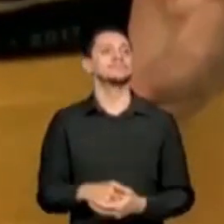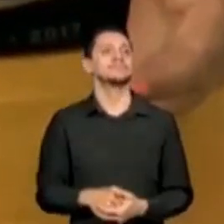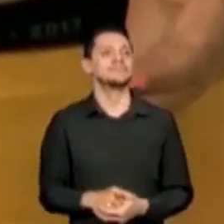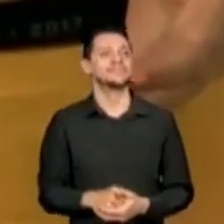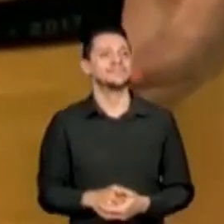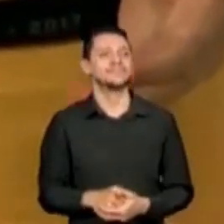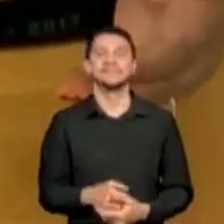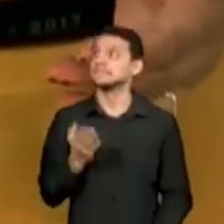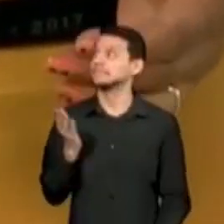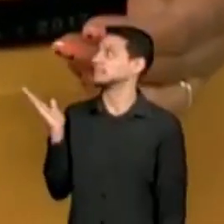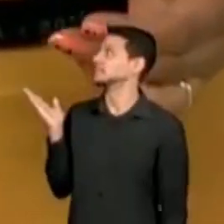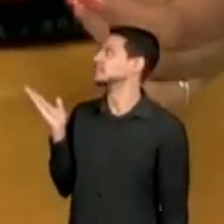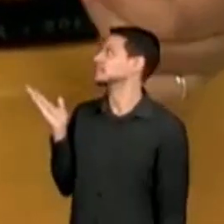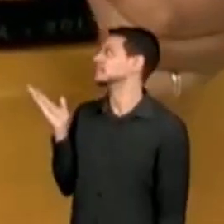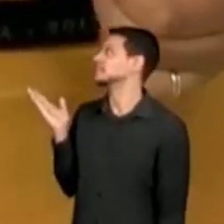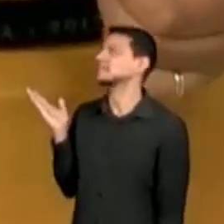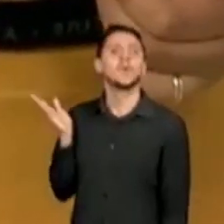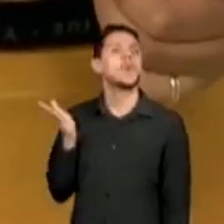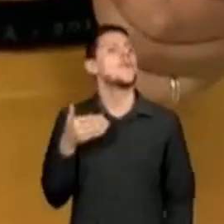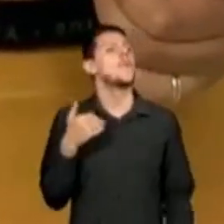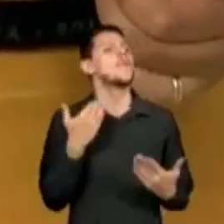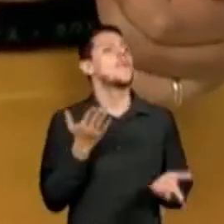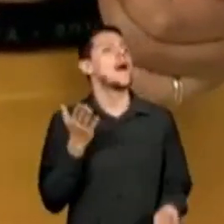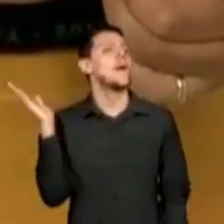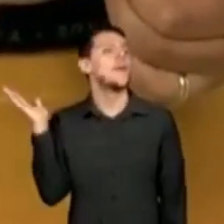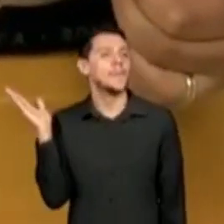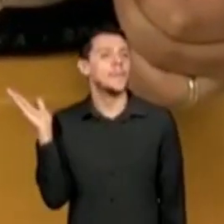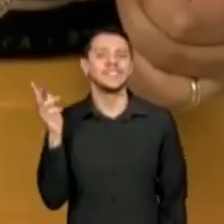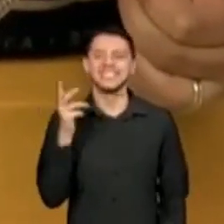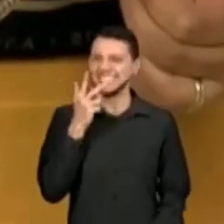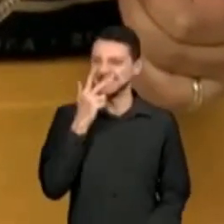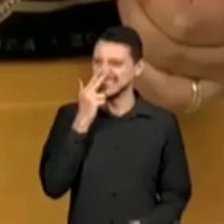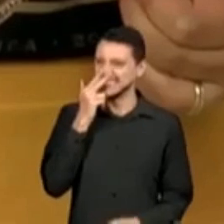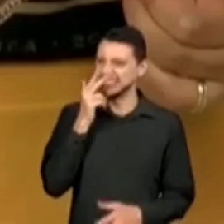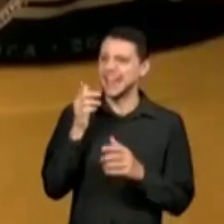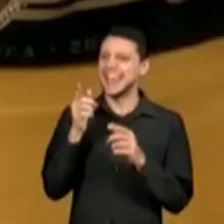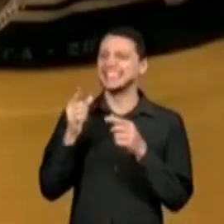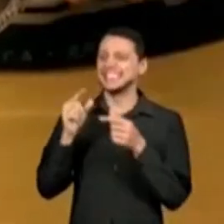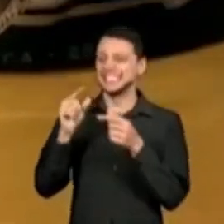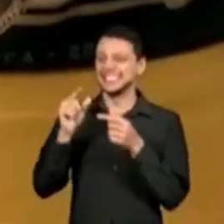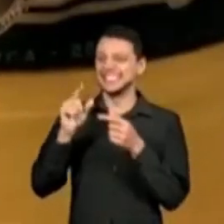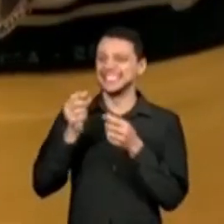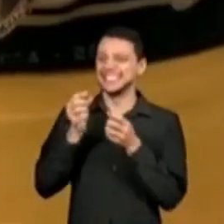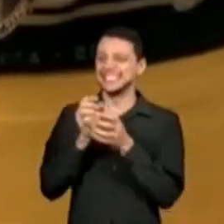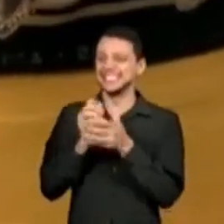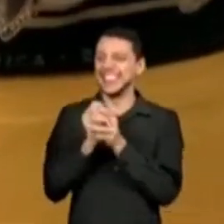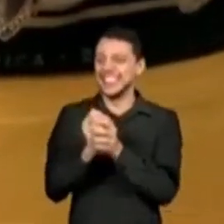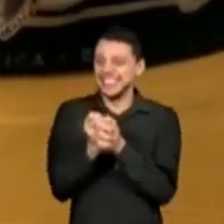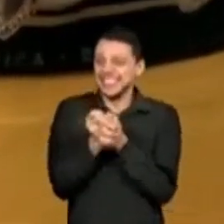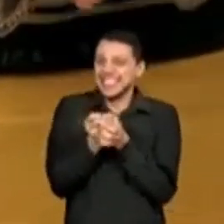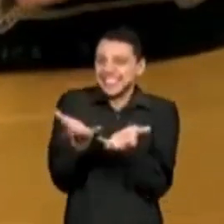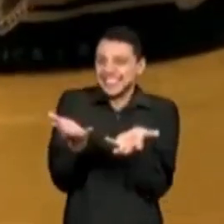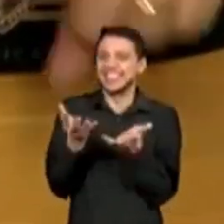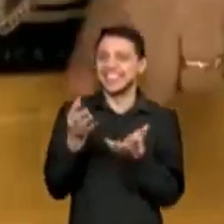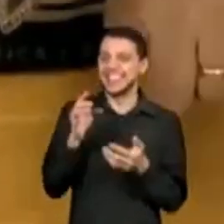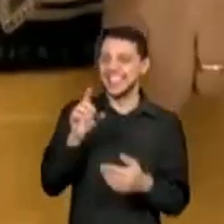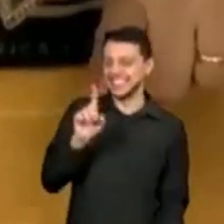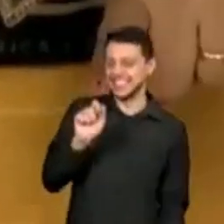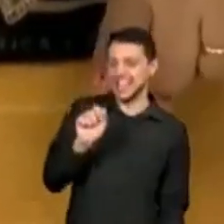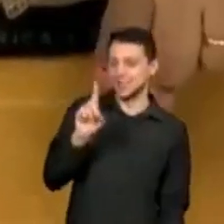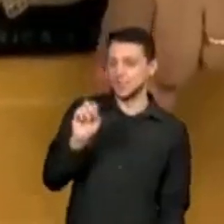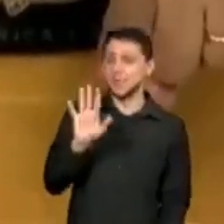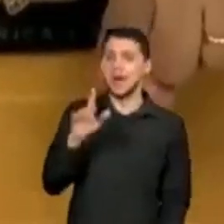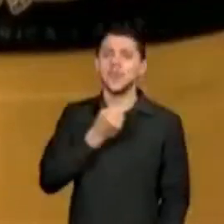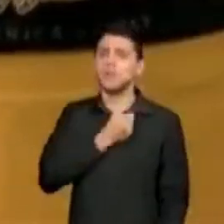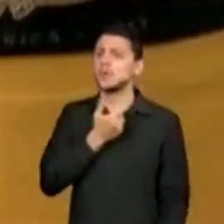Tadã! Qual é esta figura, Pro? Parece um dado. Parece um dado. Mas não é um dado. Não é um dado porque não tem números. Exatamente. Então é